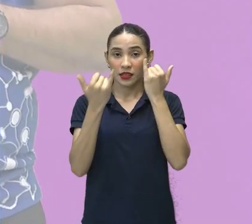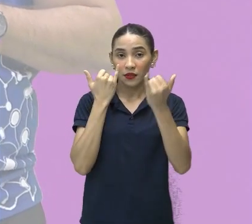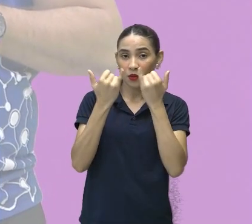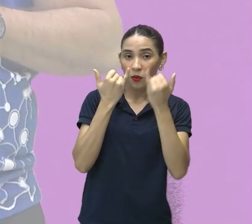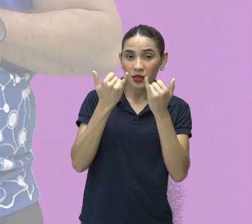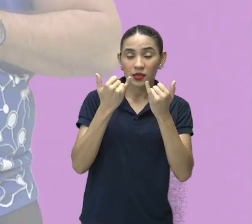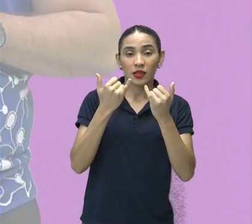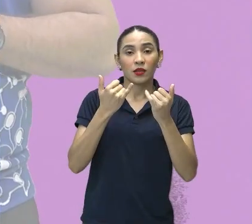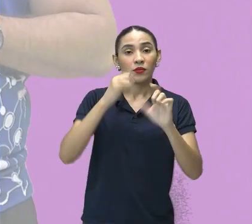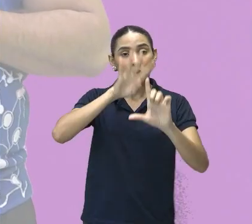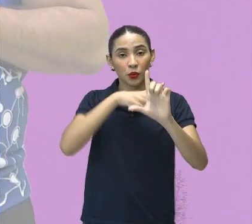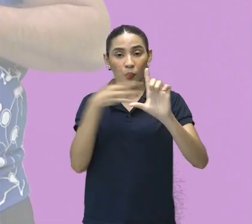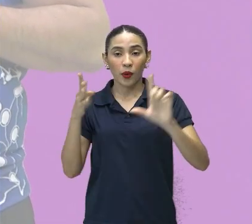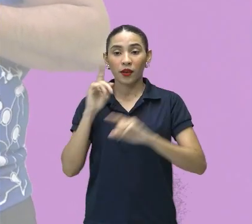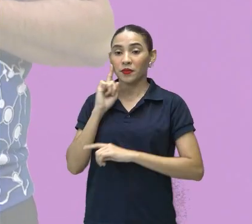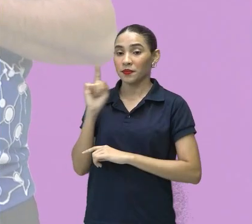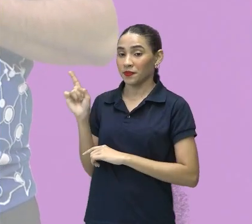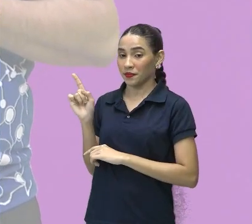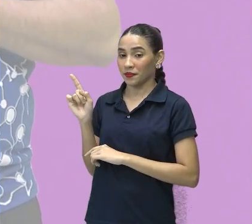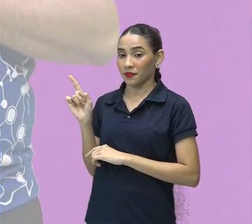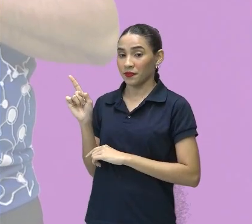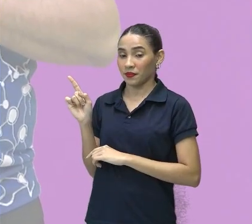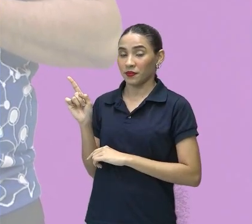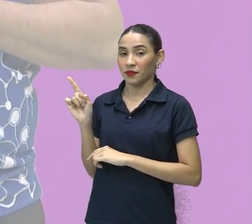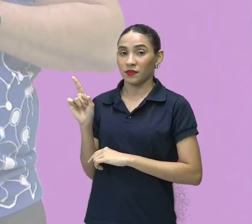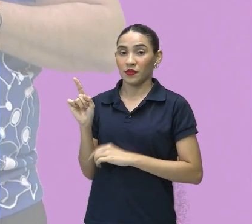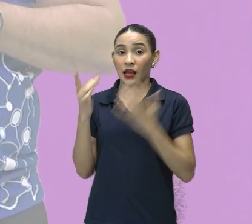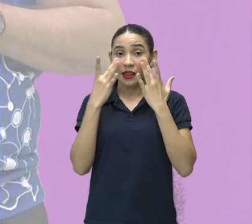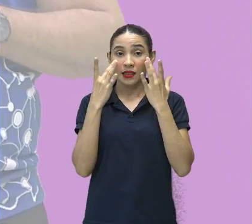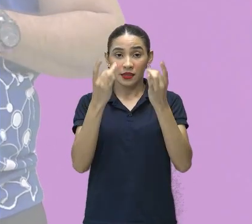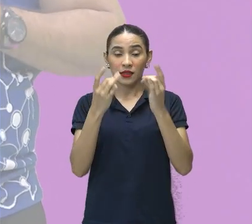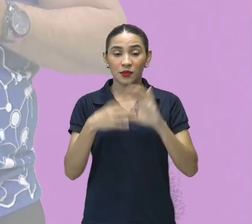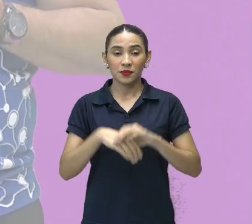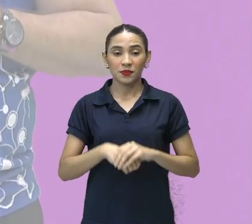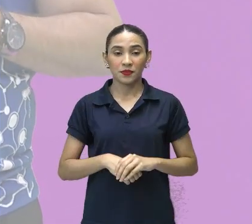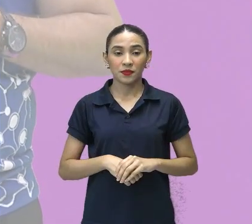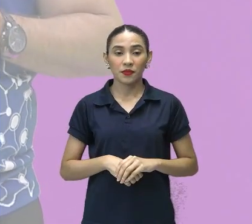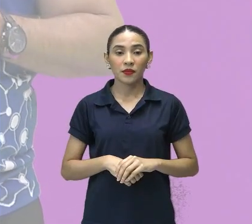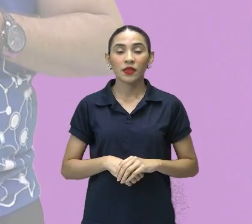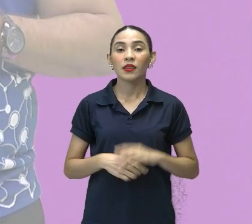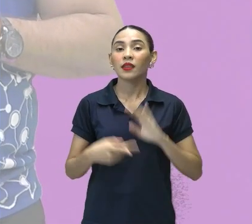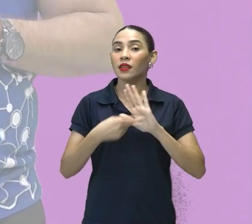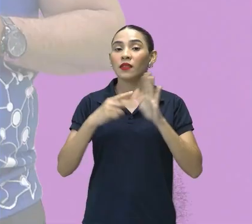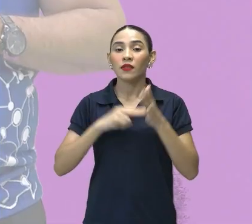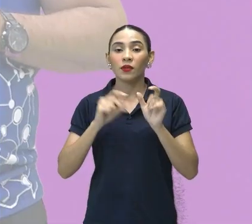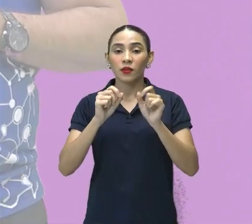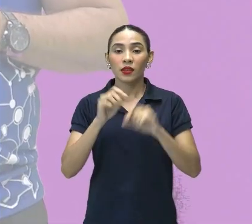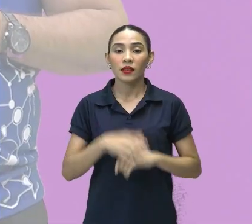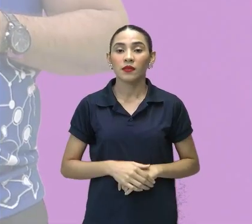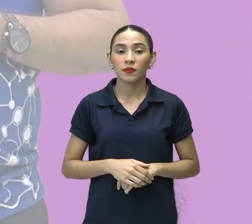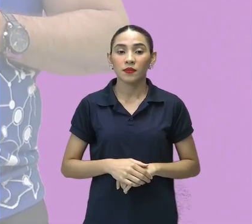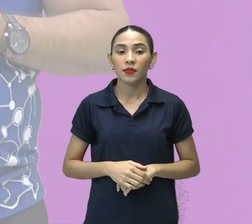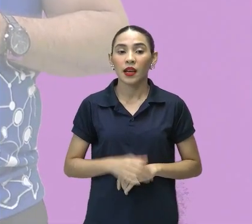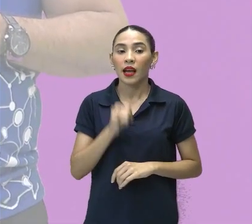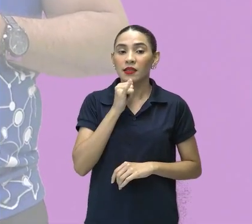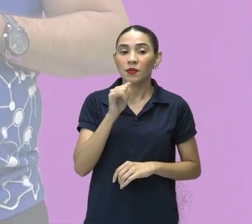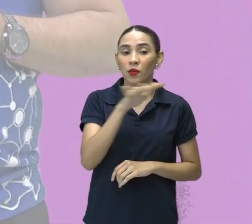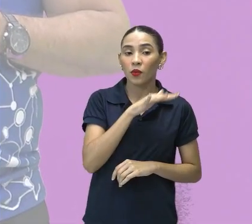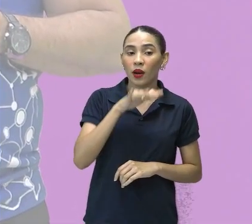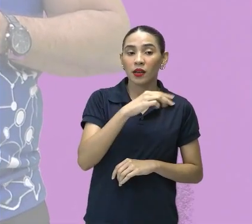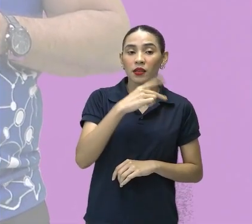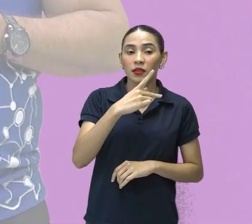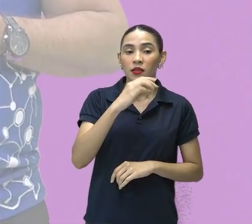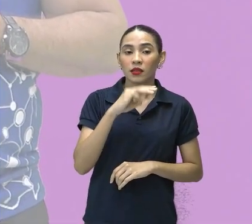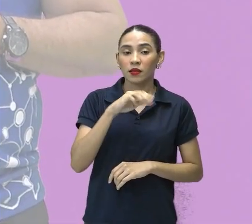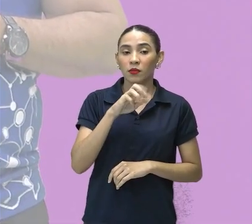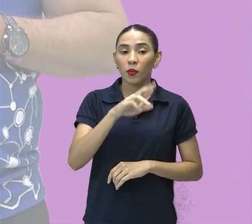os dados em um quadro. Então, observe aí o nosso quadro. significa o quê? Ó, a área do pomar em